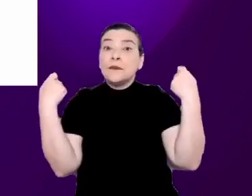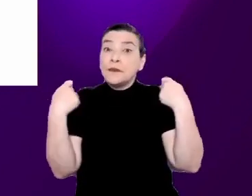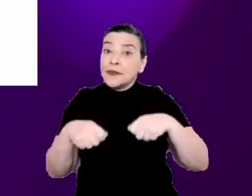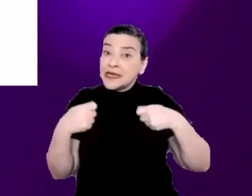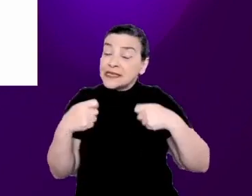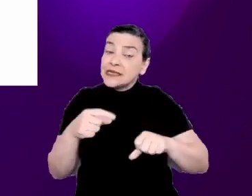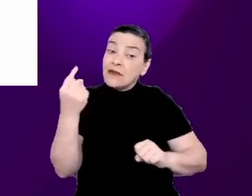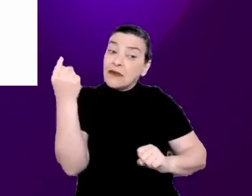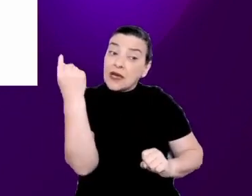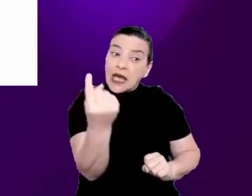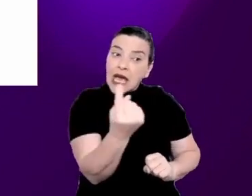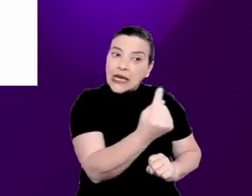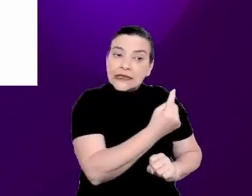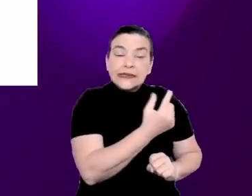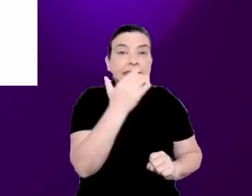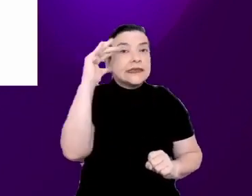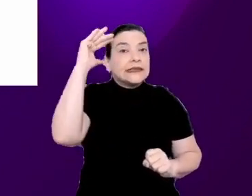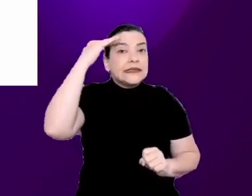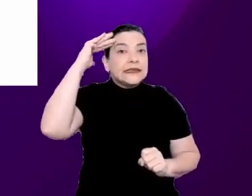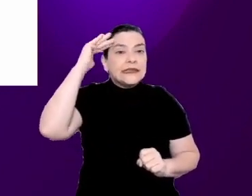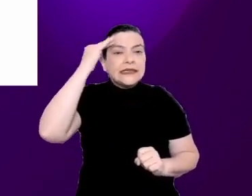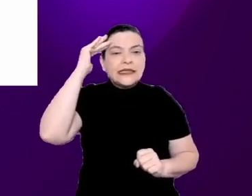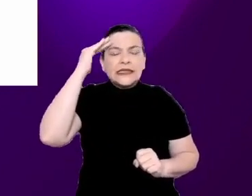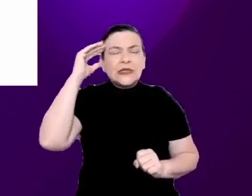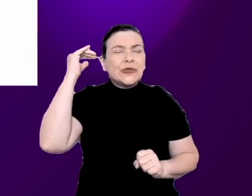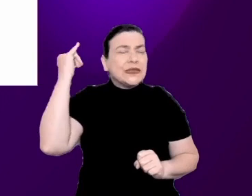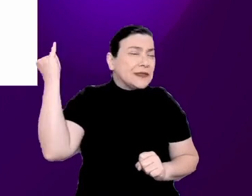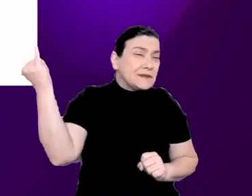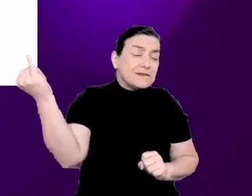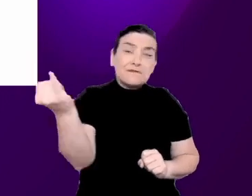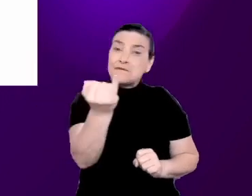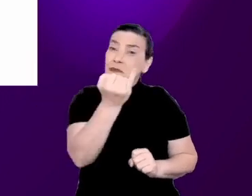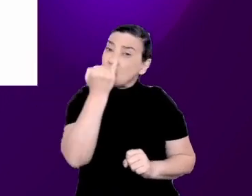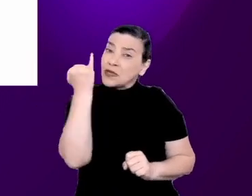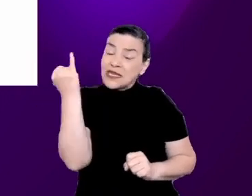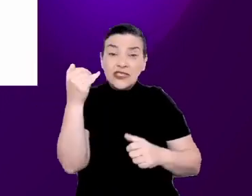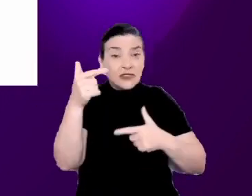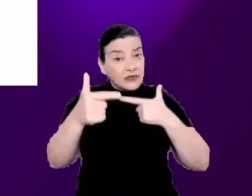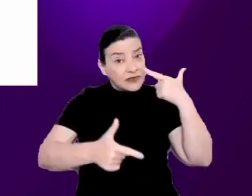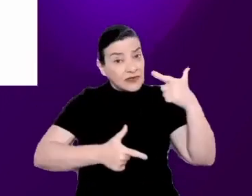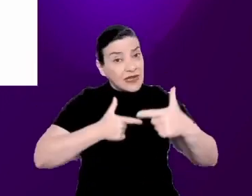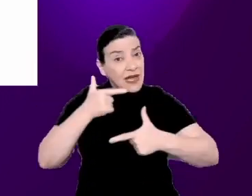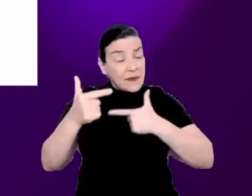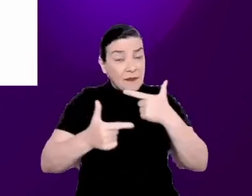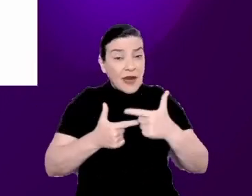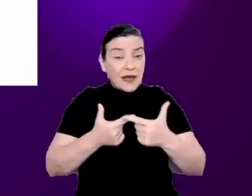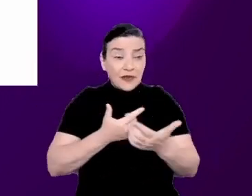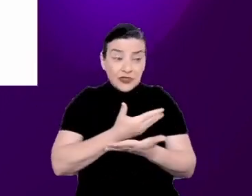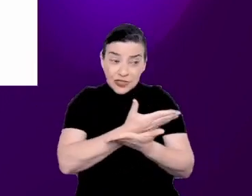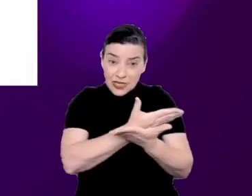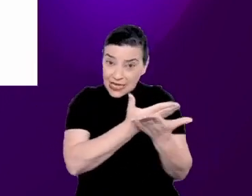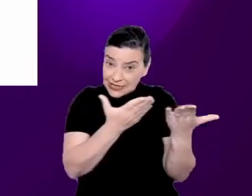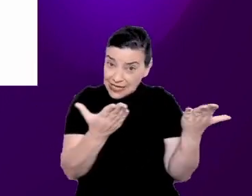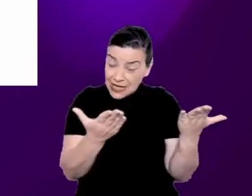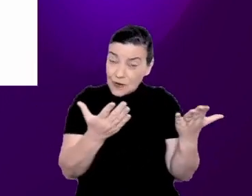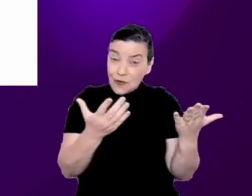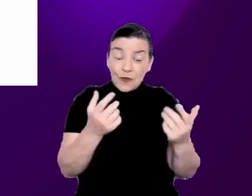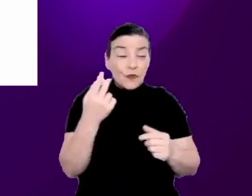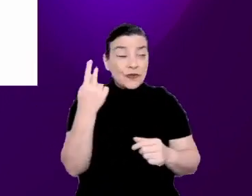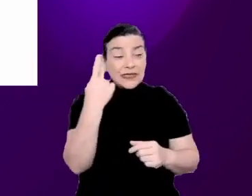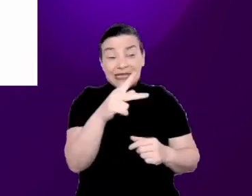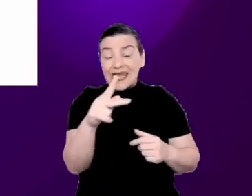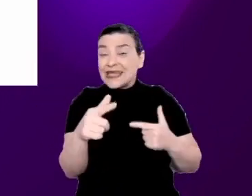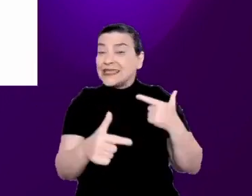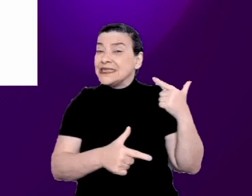entender que a grande importância do trabalho delas, o grande valor do trabalho deles